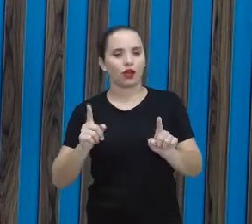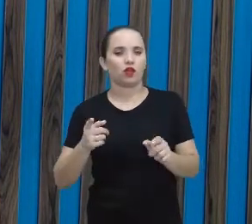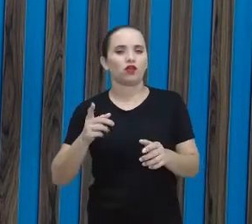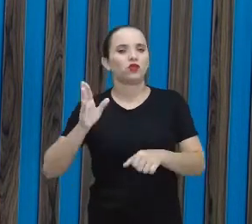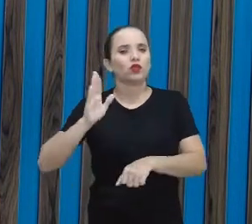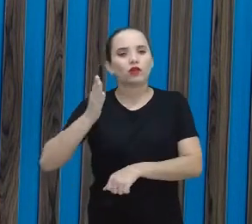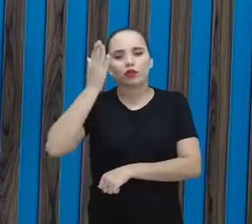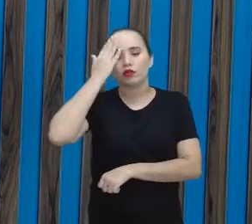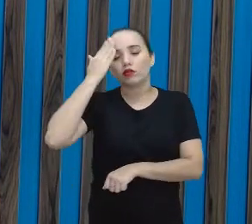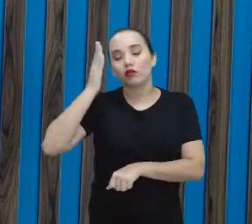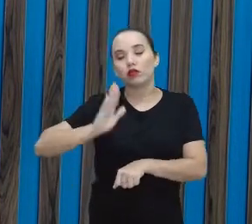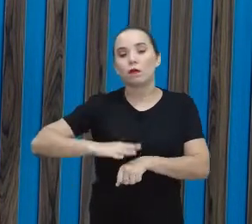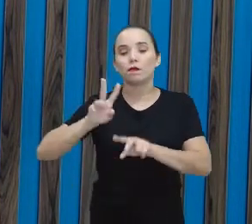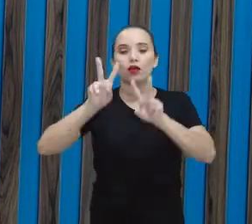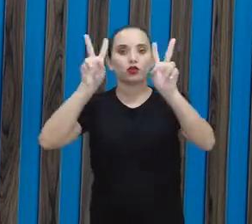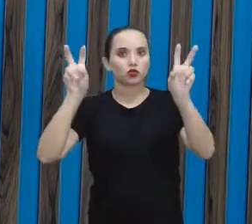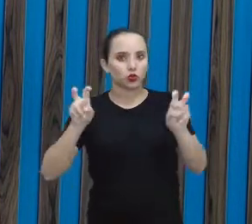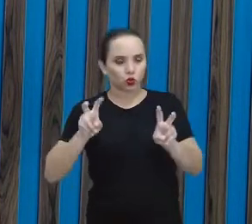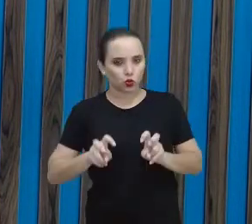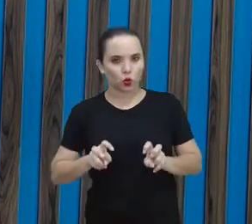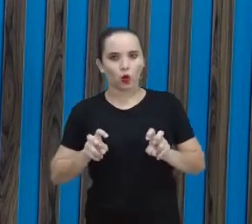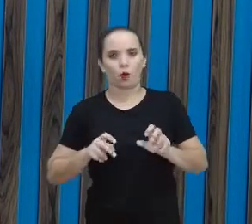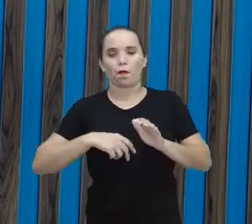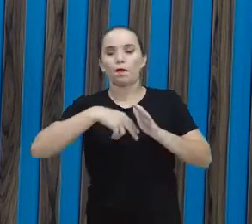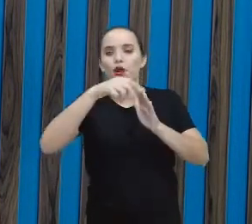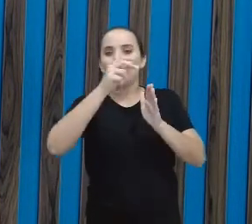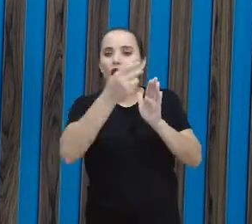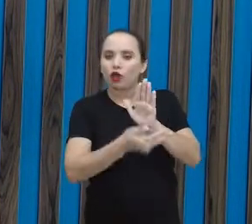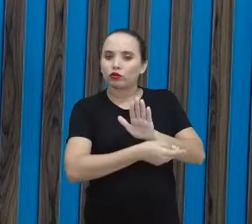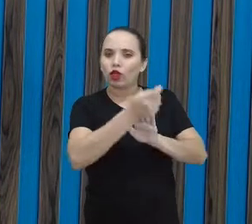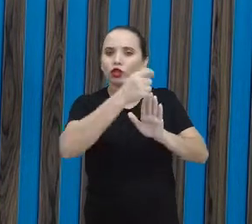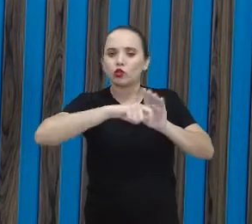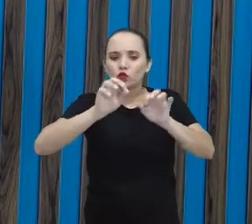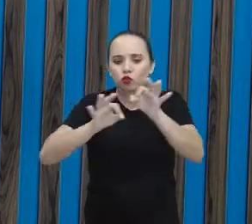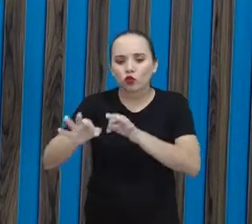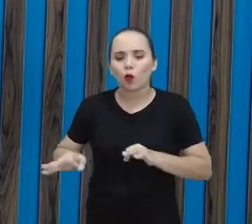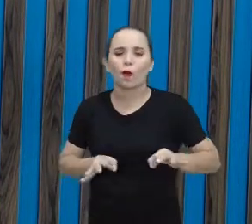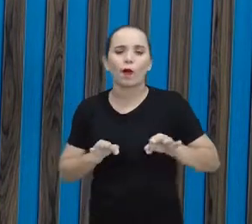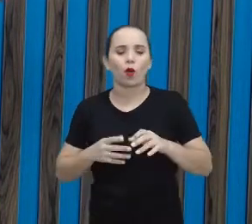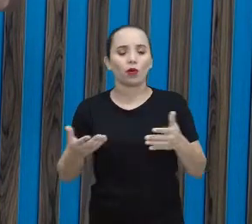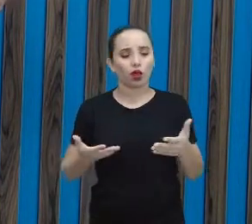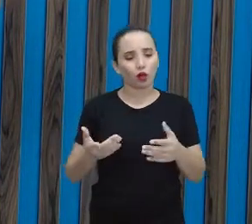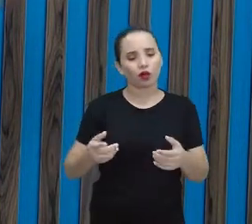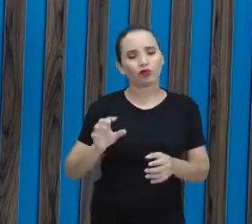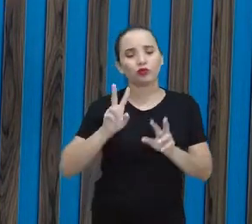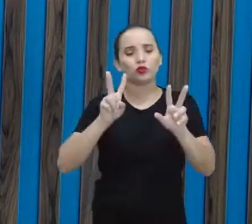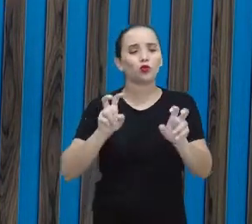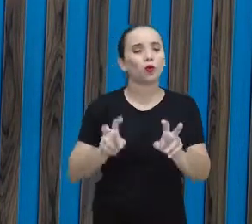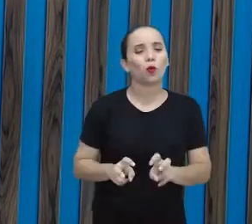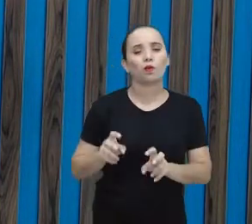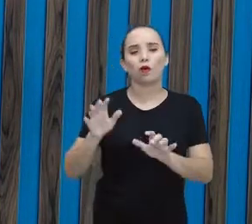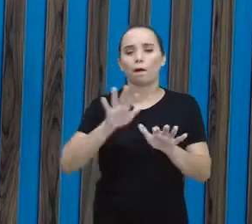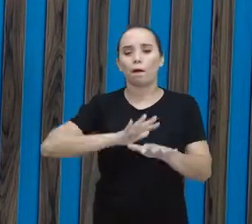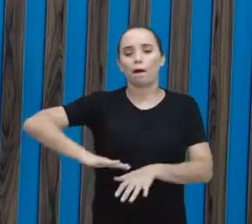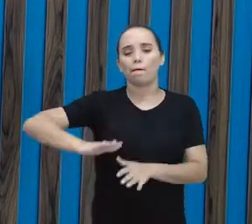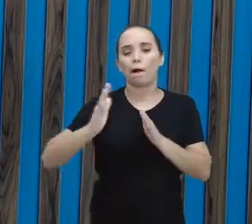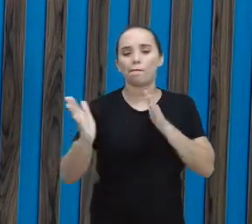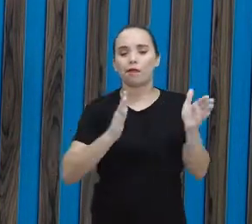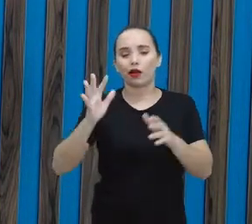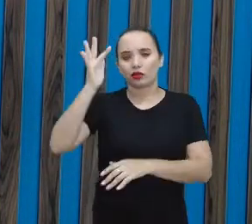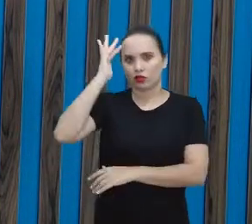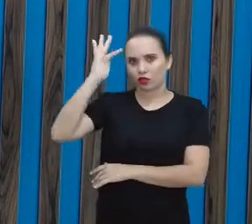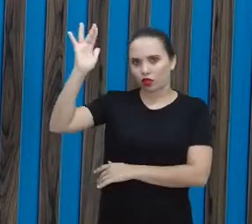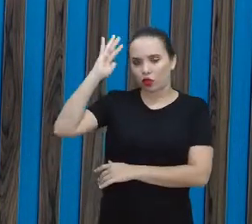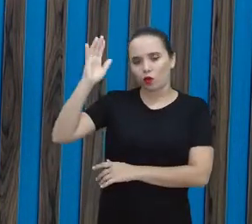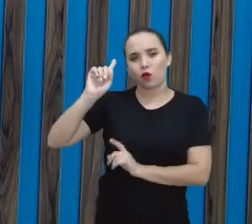mais as obras. Nessa aula a gente falou mais a questão teórica, né, para entender esse movimento,